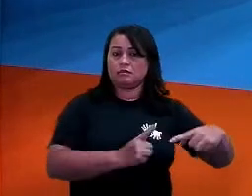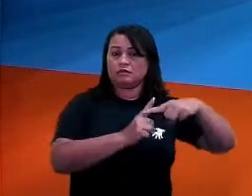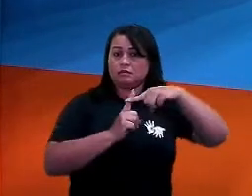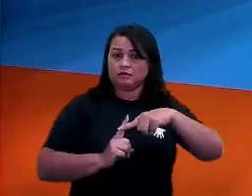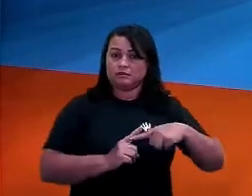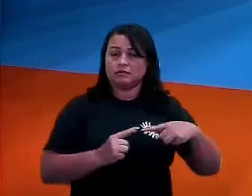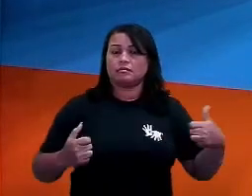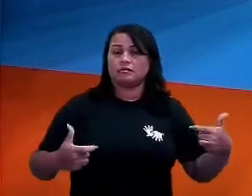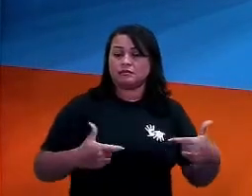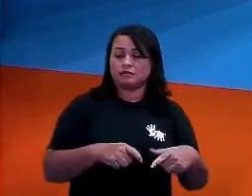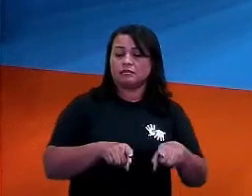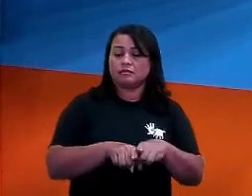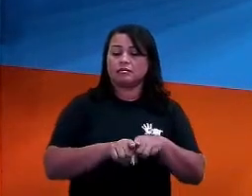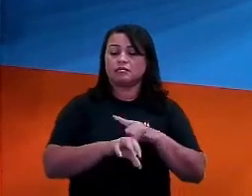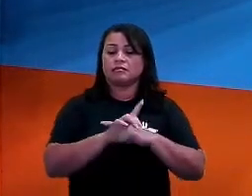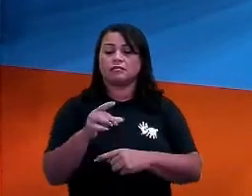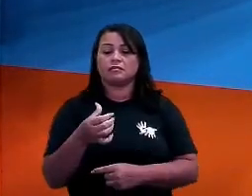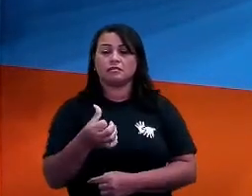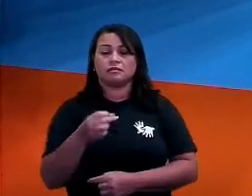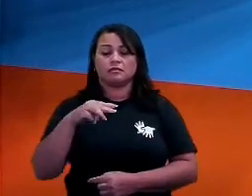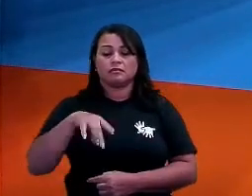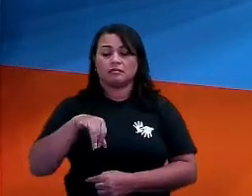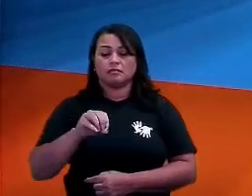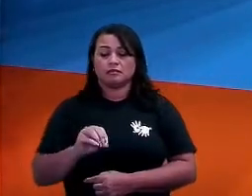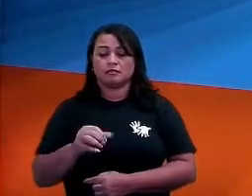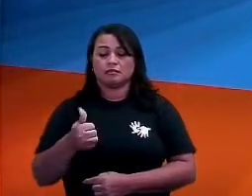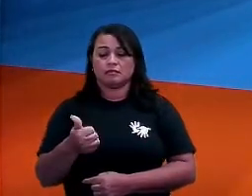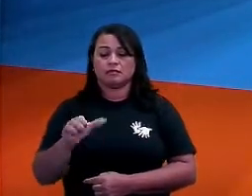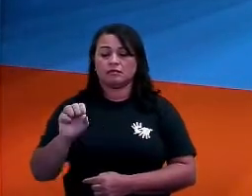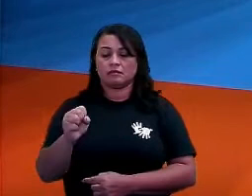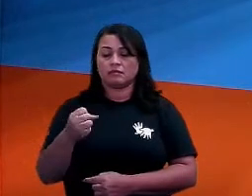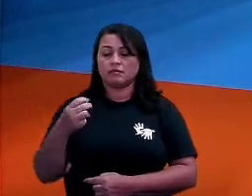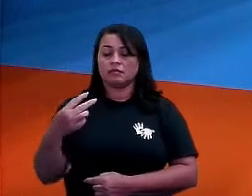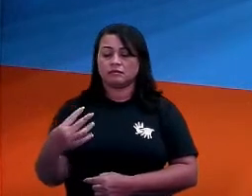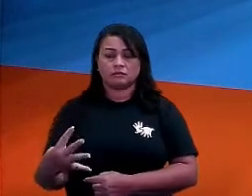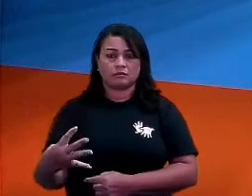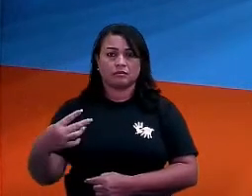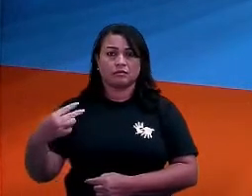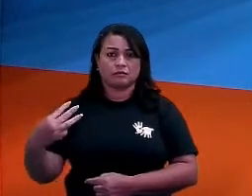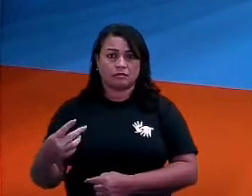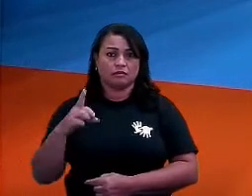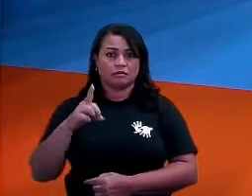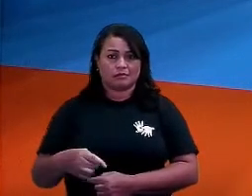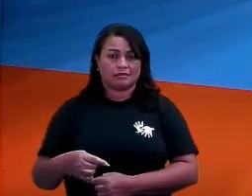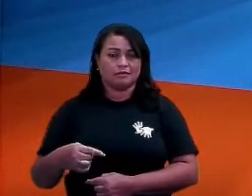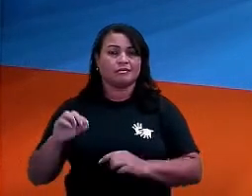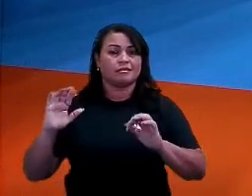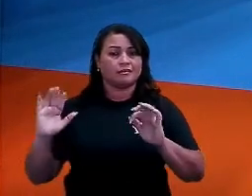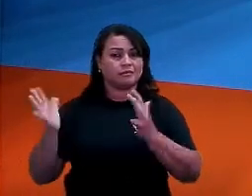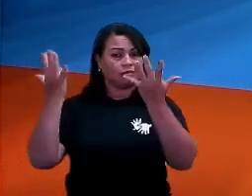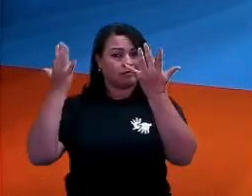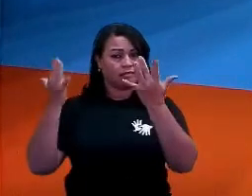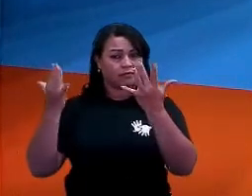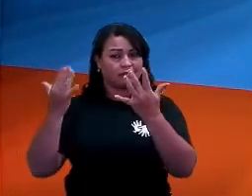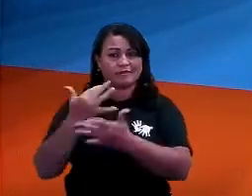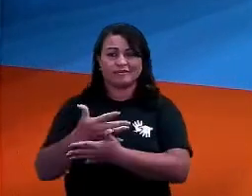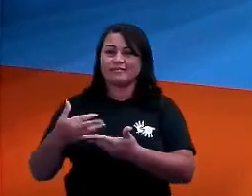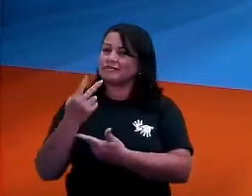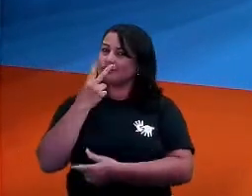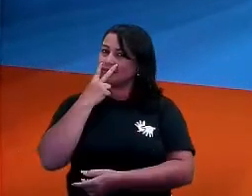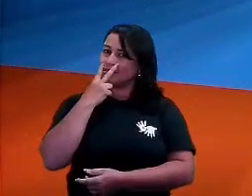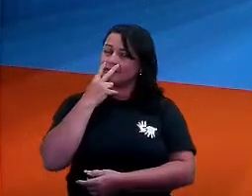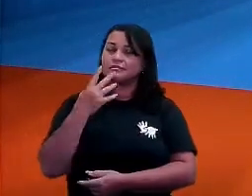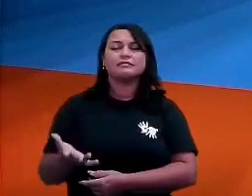Tabocas, e 6 de maio de 1843, que é o aniversário da nossa cidade, tá certo? Então, quando a